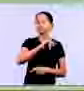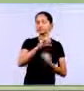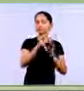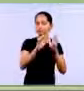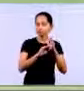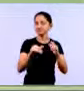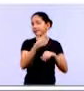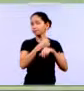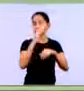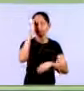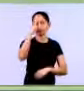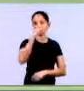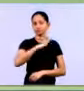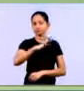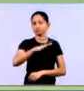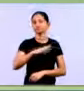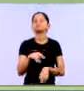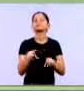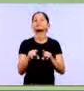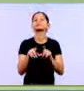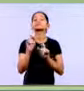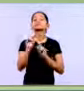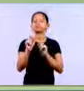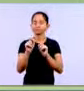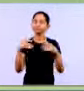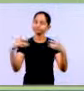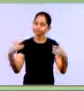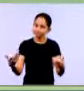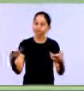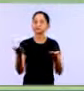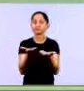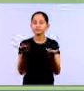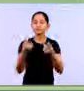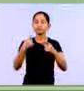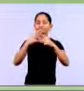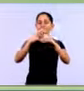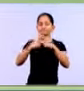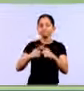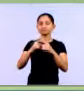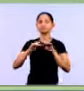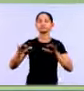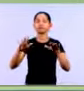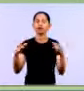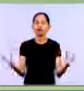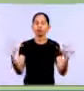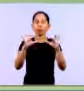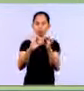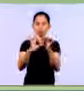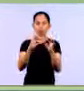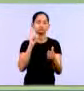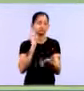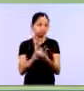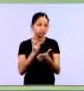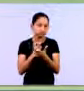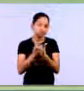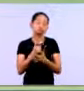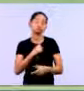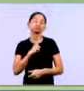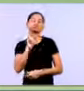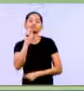máxima. Bom, já que direito tributário versa sobre arrecadação, instituição, fiscalização